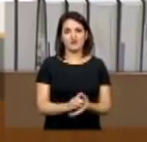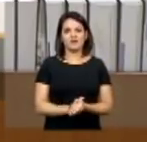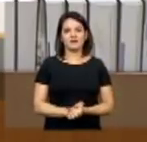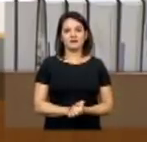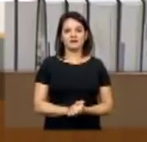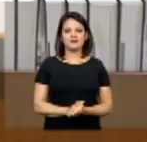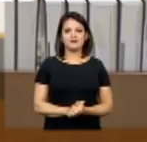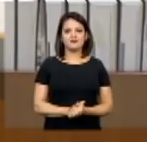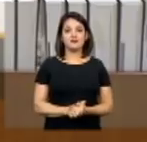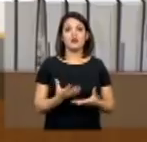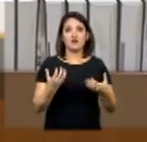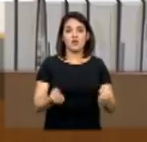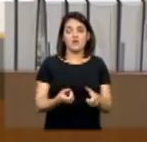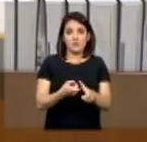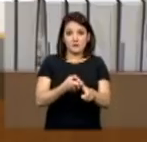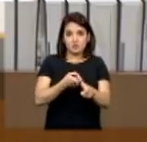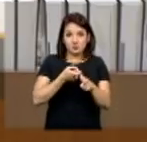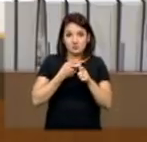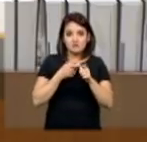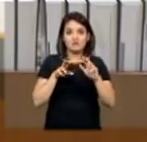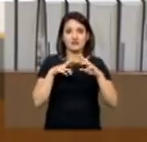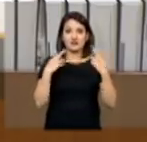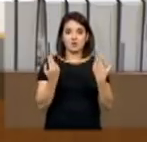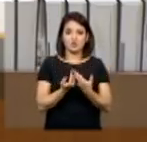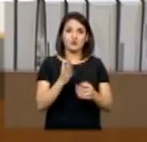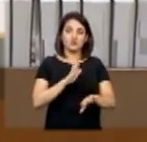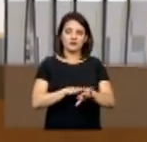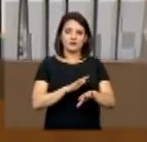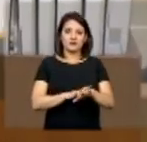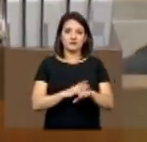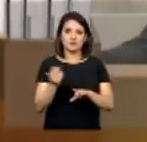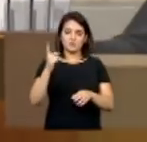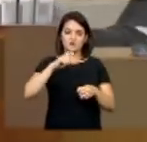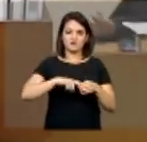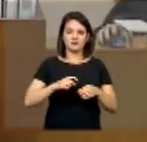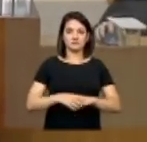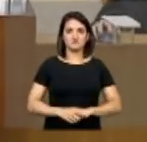a sessão pelo tempo regimental e bom